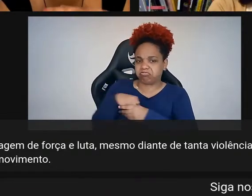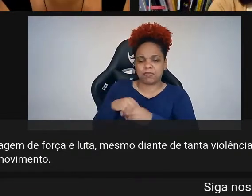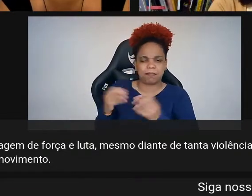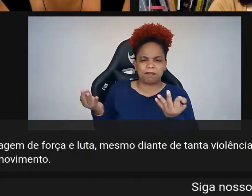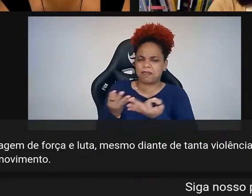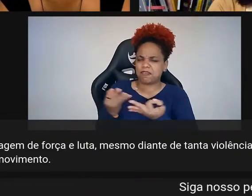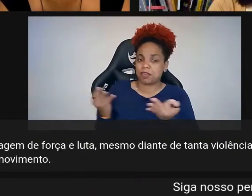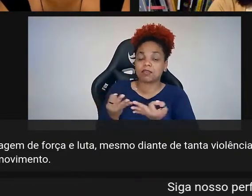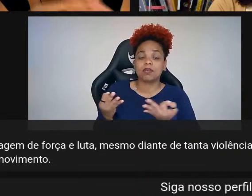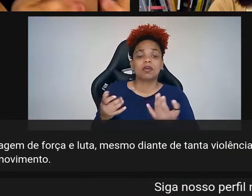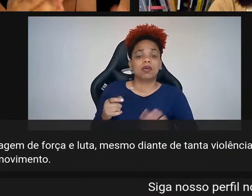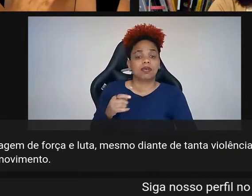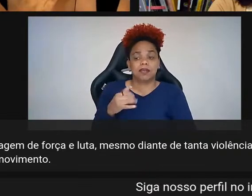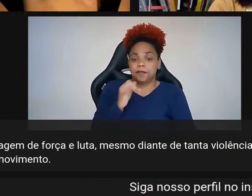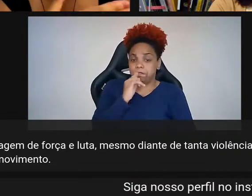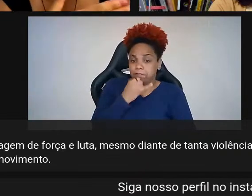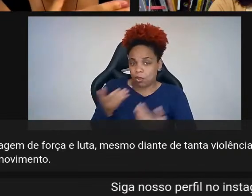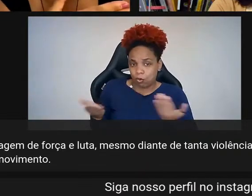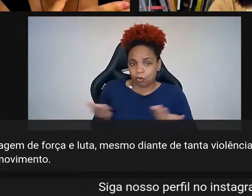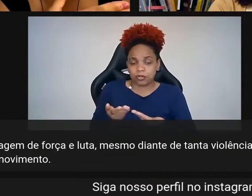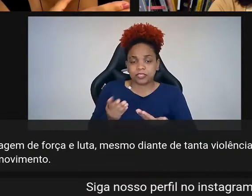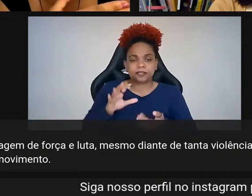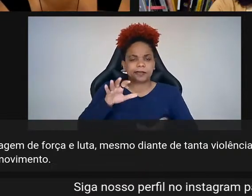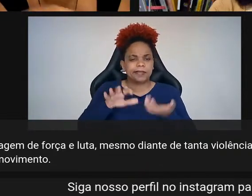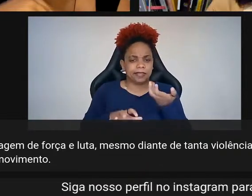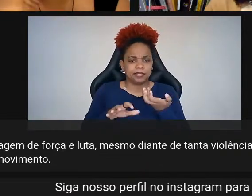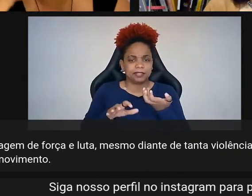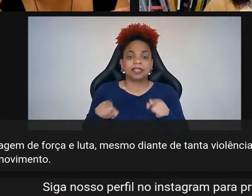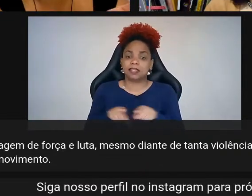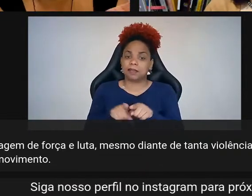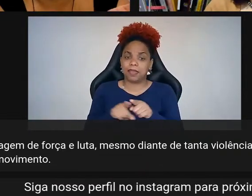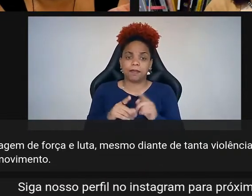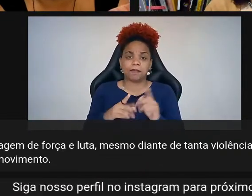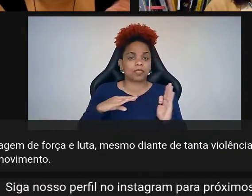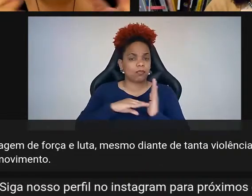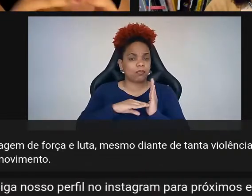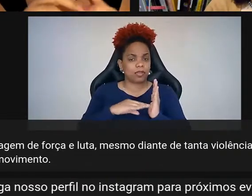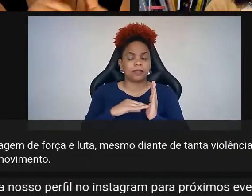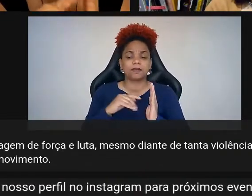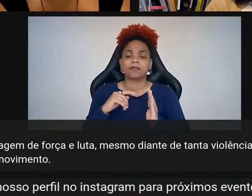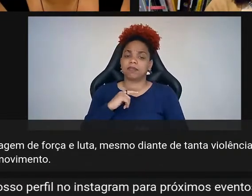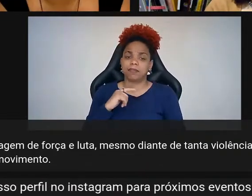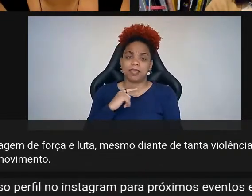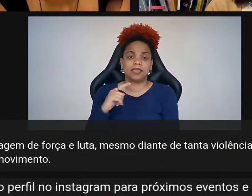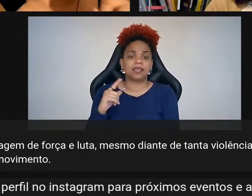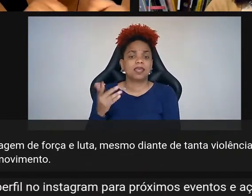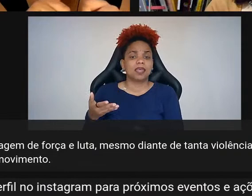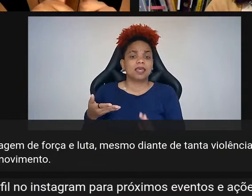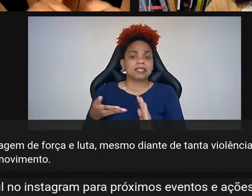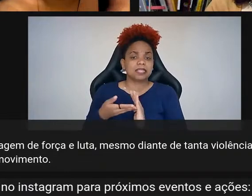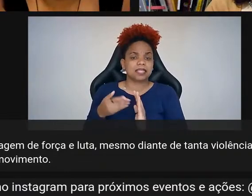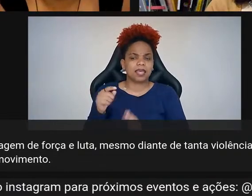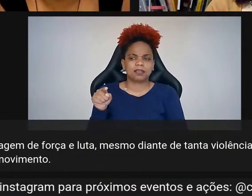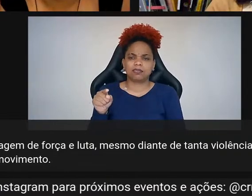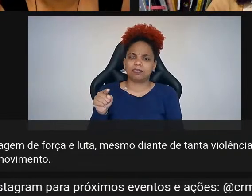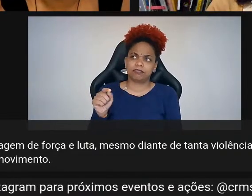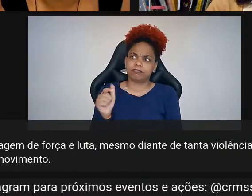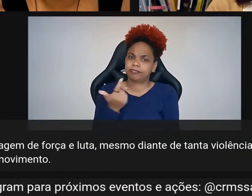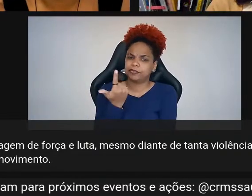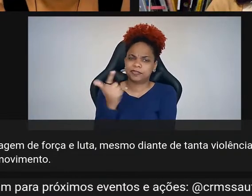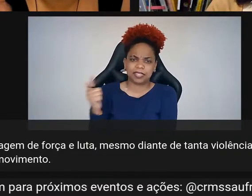infelizmente hoje no Congresso Nacional, tanto na Câmara dos Deputados quanto no Senado, nós não temos